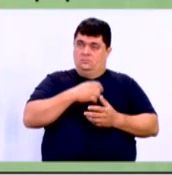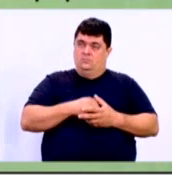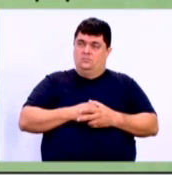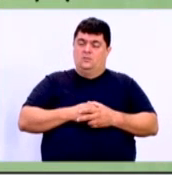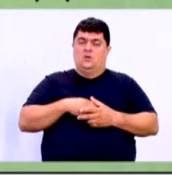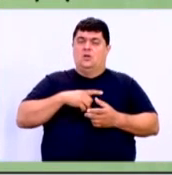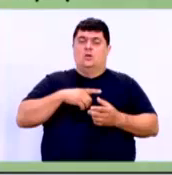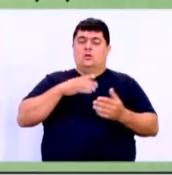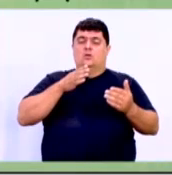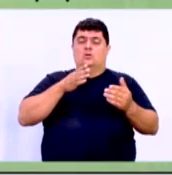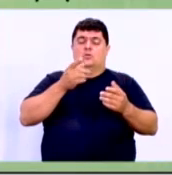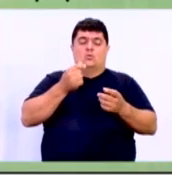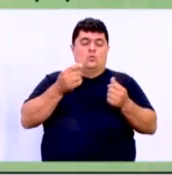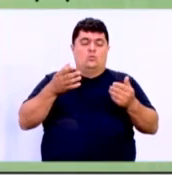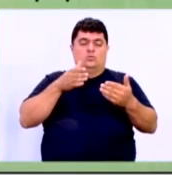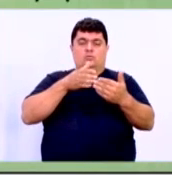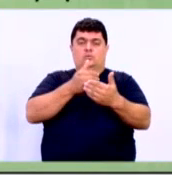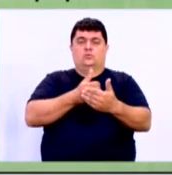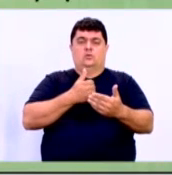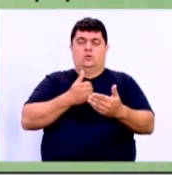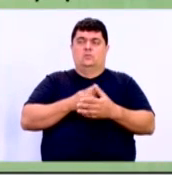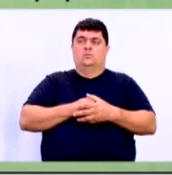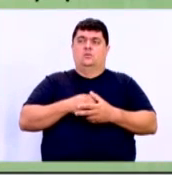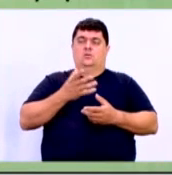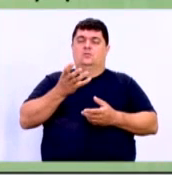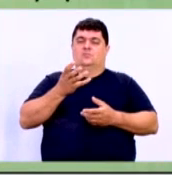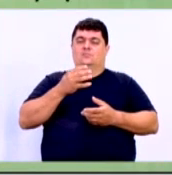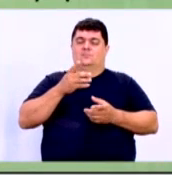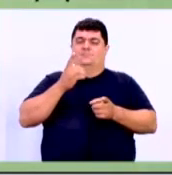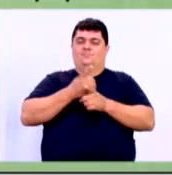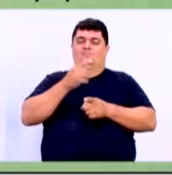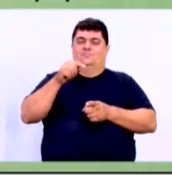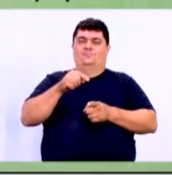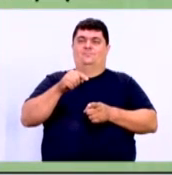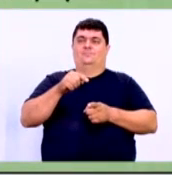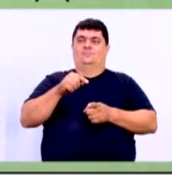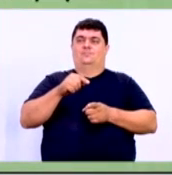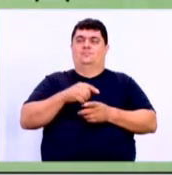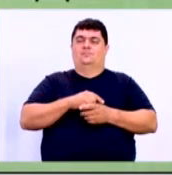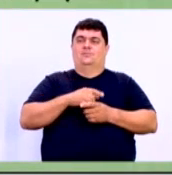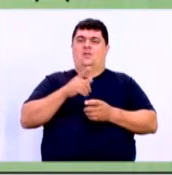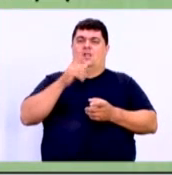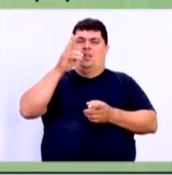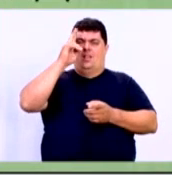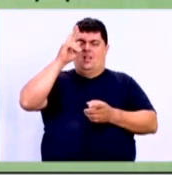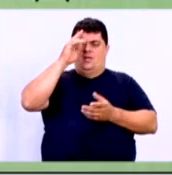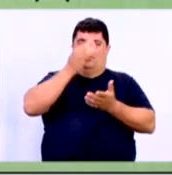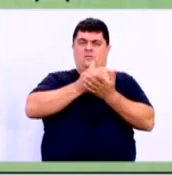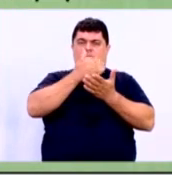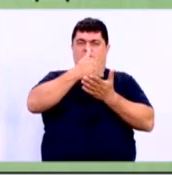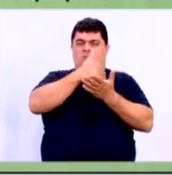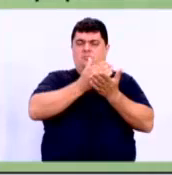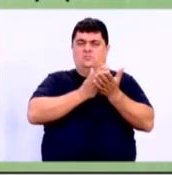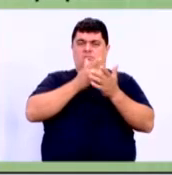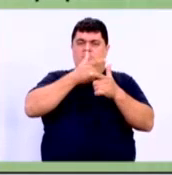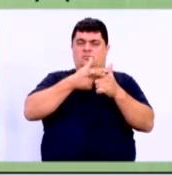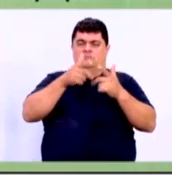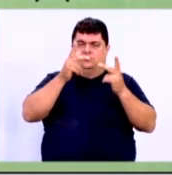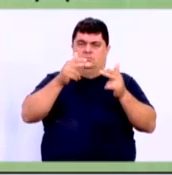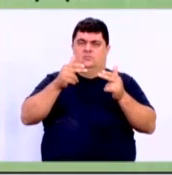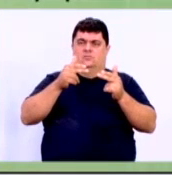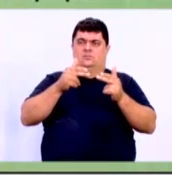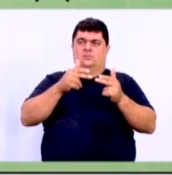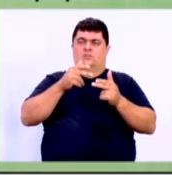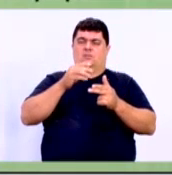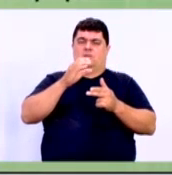E os custos indiretos? Bom, era aqui que eu queria chegar, pessoal. Lembra que eu falei do rateio? Que o rateio significa dividir? O nosso